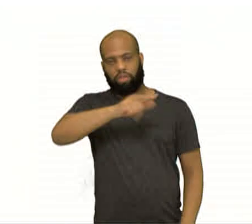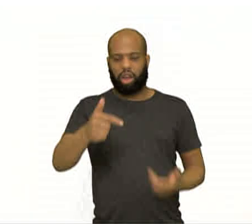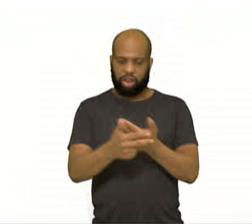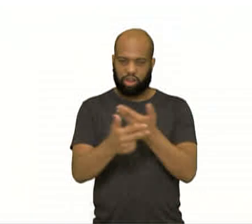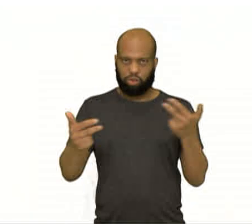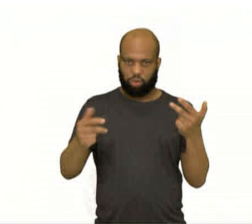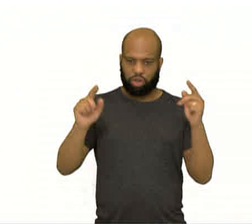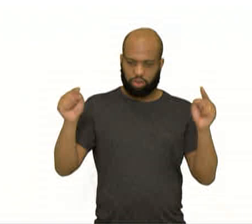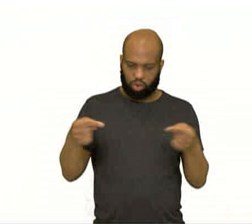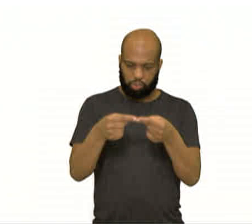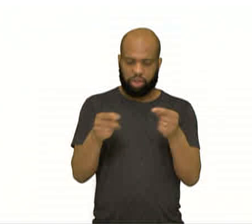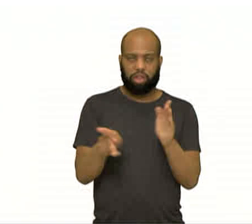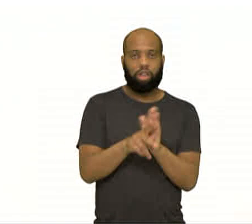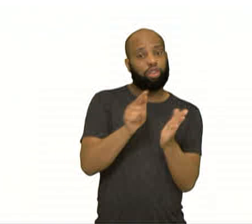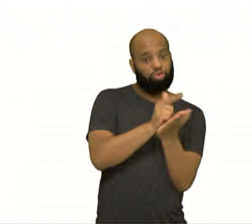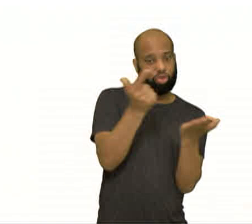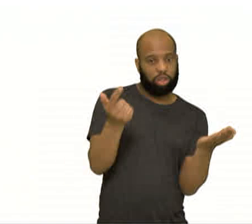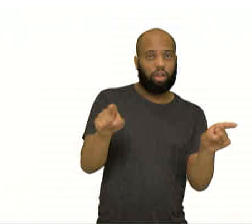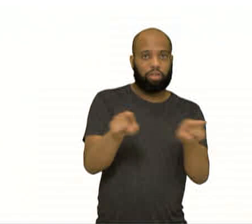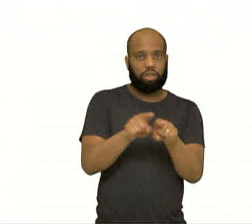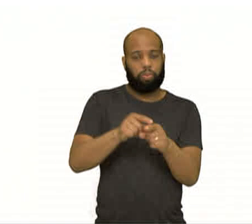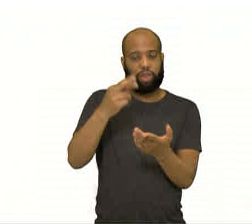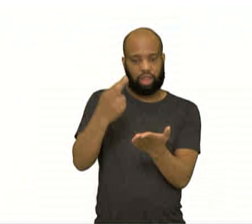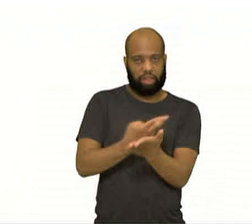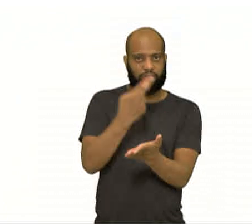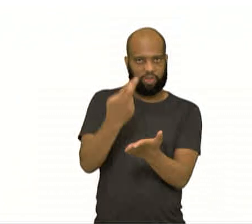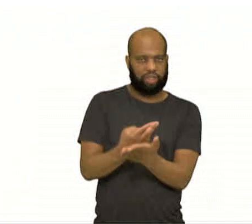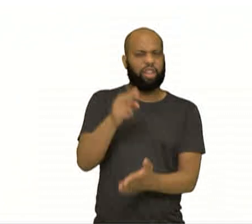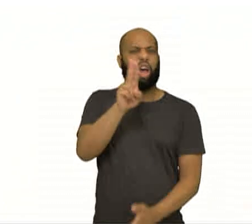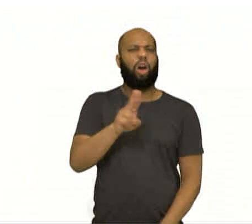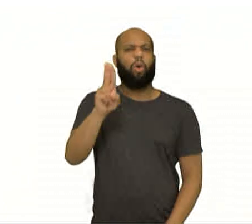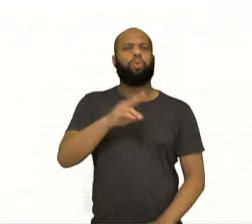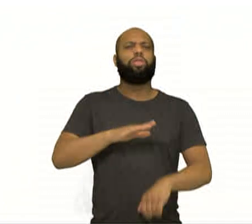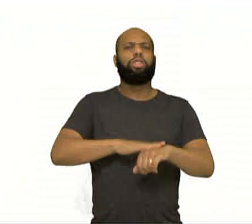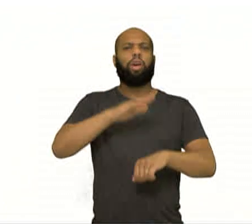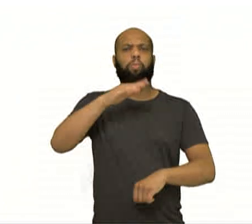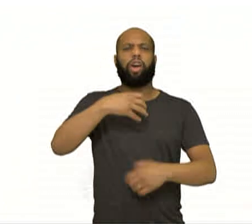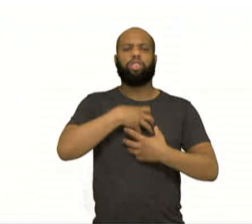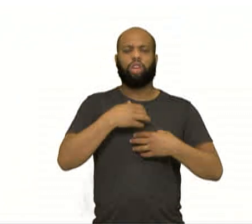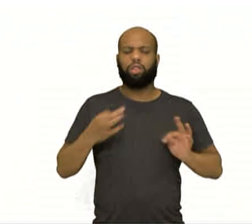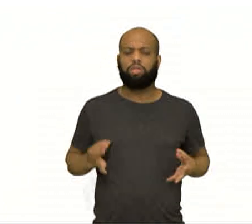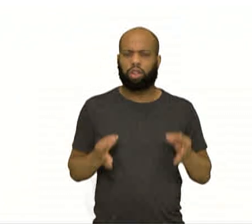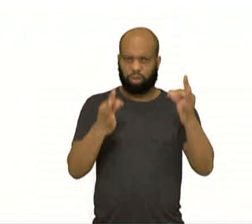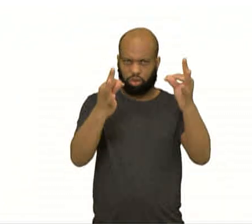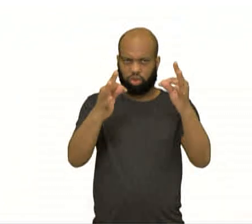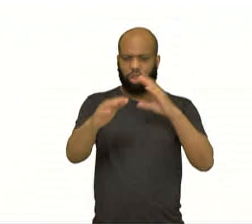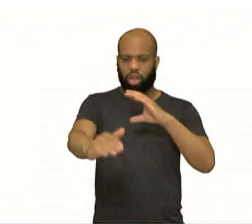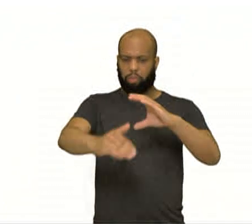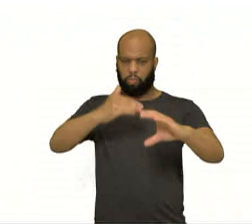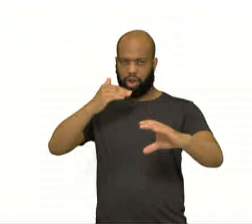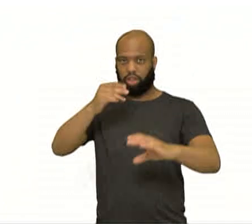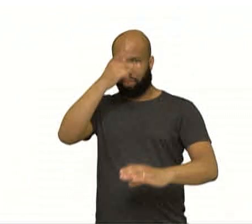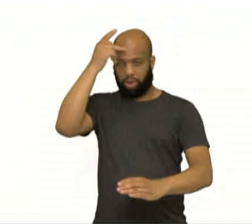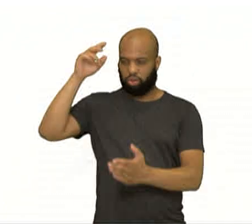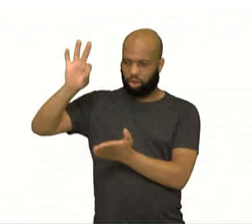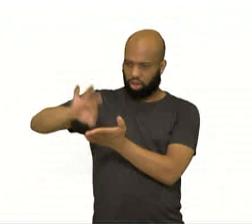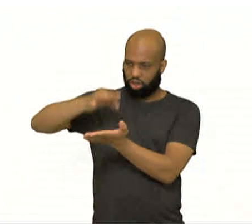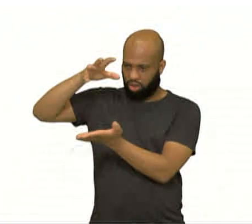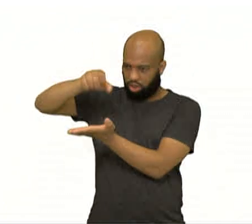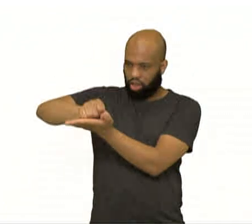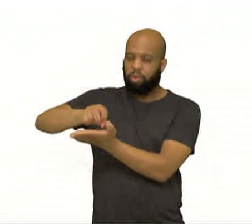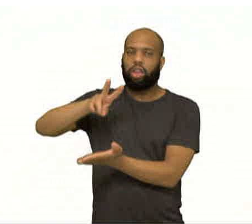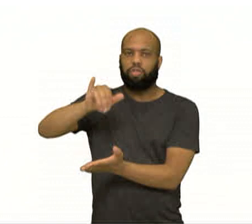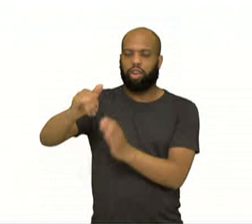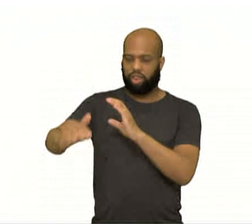jornais e revistas e é mais utilizado na forma eletrônica, enviada por e-mail, após o usuário cadastrar para recebê-lo. Como eu disse, eu quero só